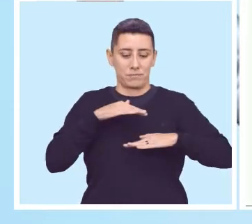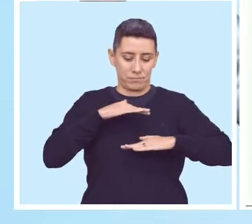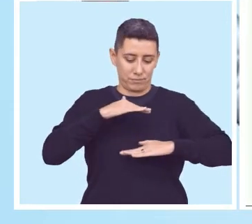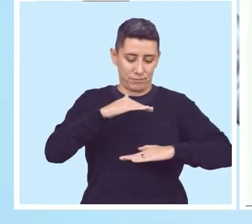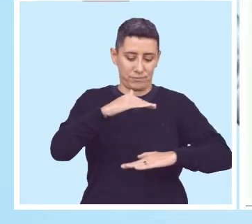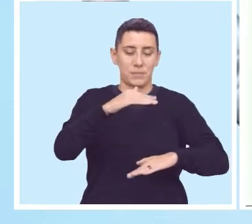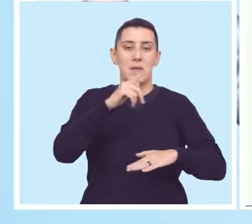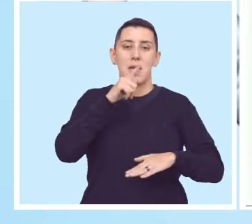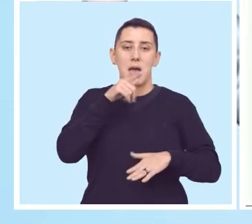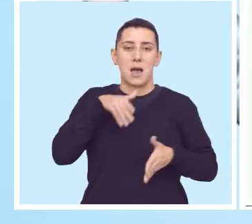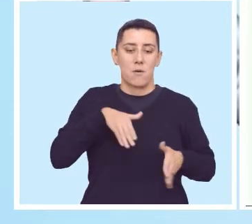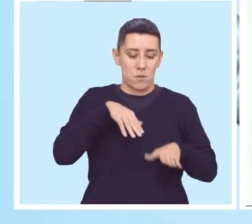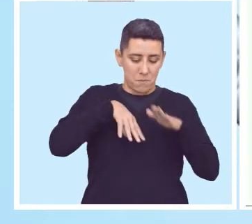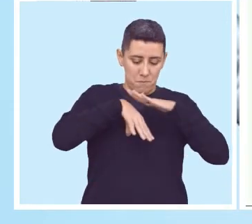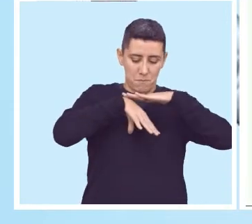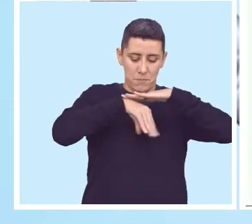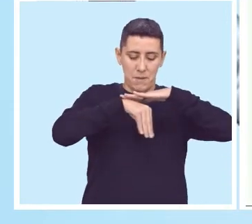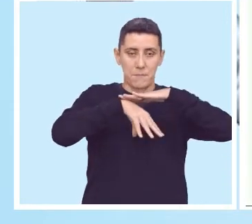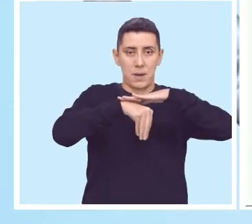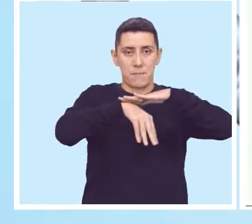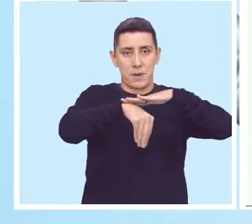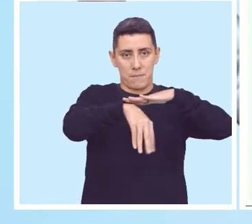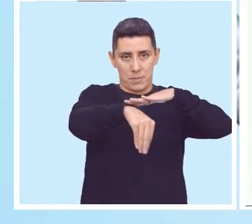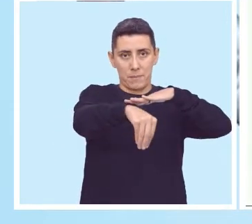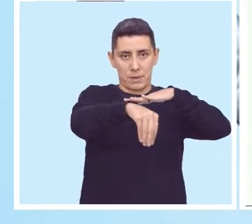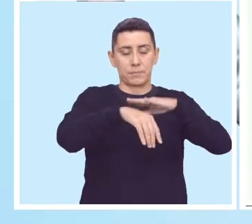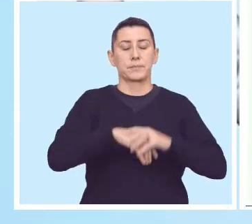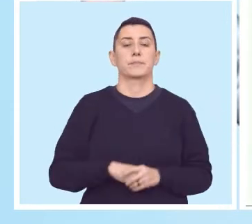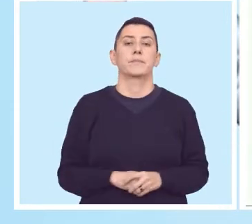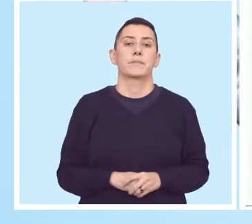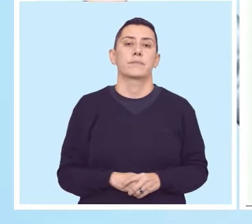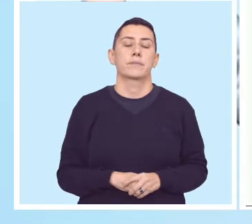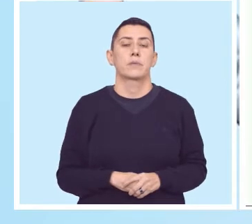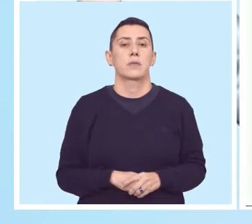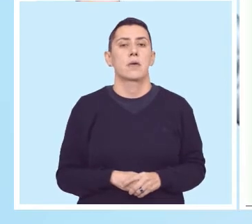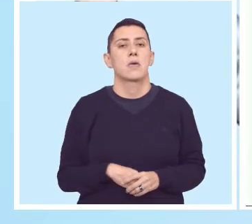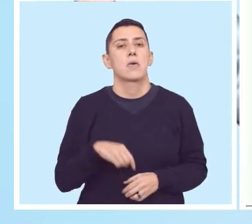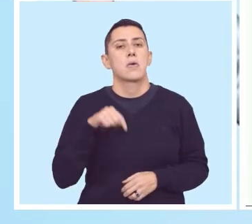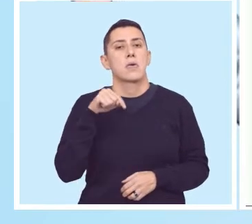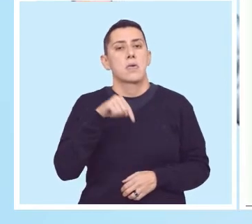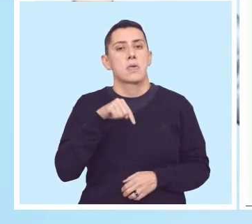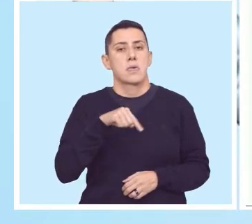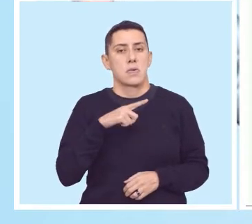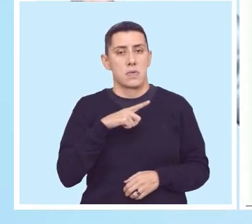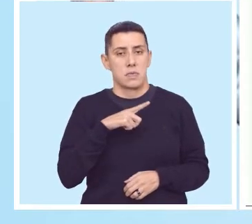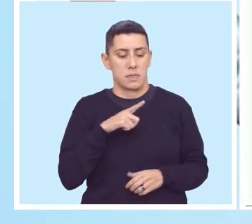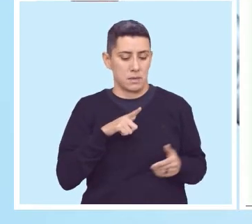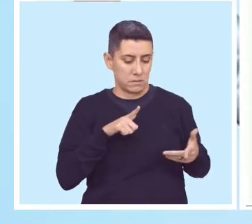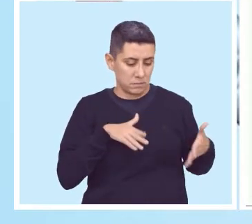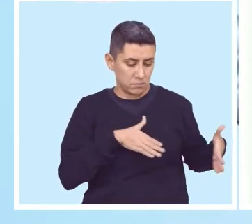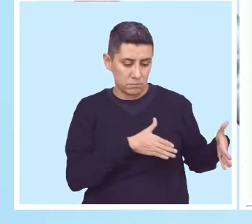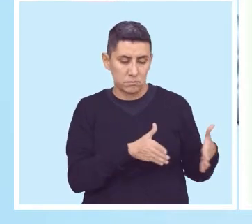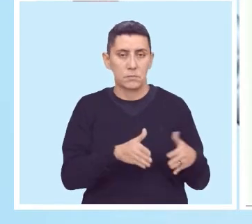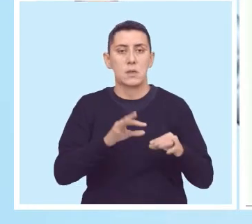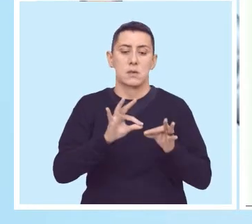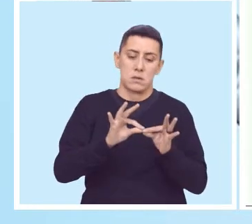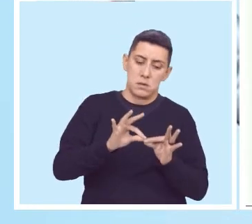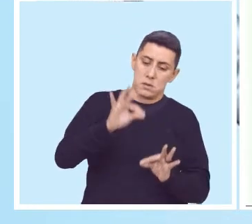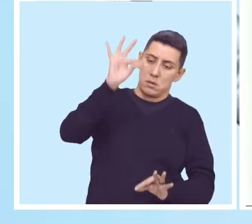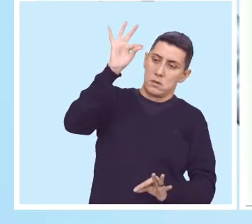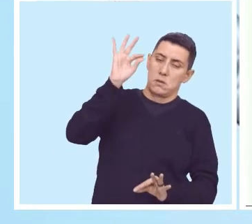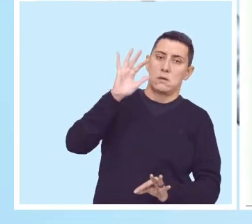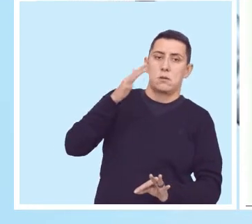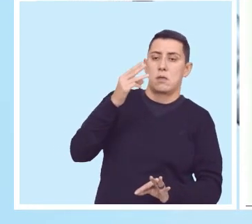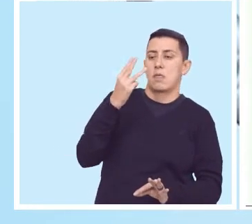Além disso, o drone ele sobrevoou o trecho de interesse sempre entre uma altitude de 30 a